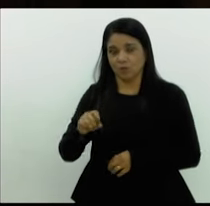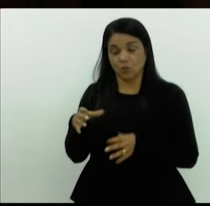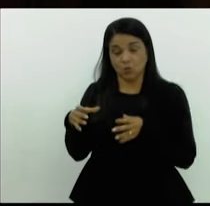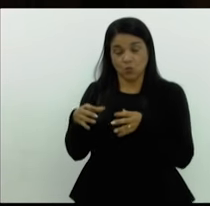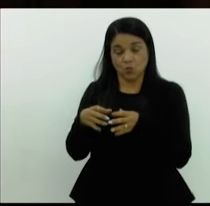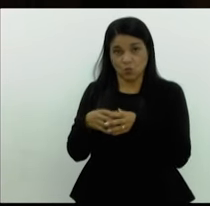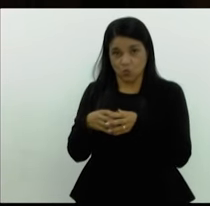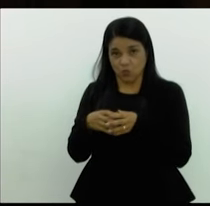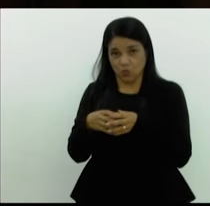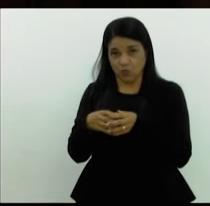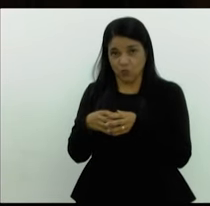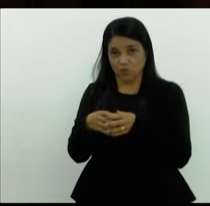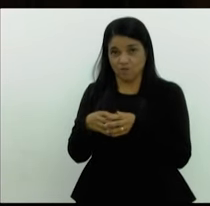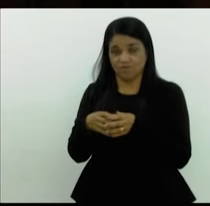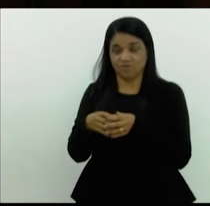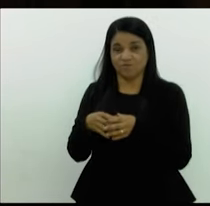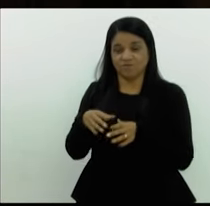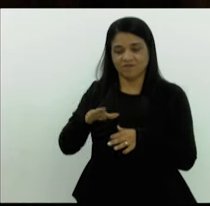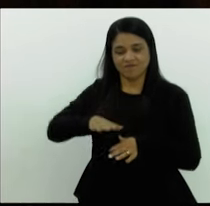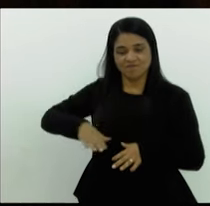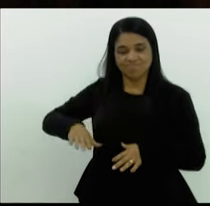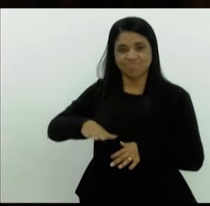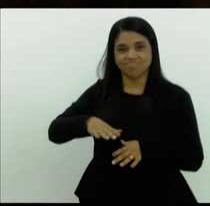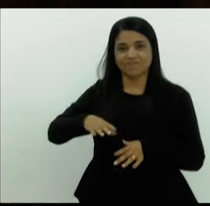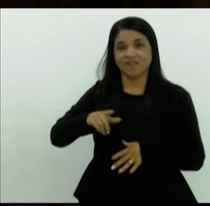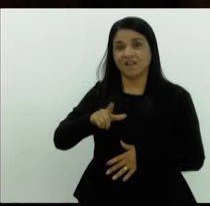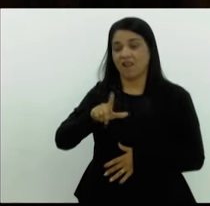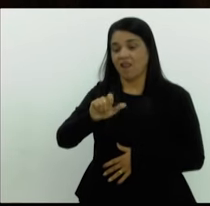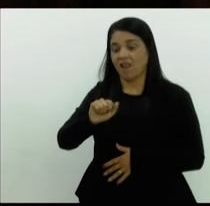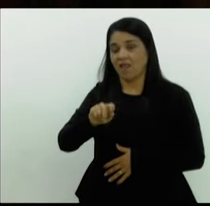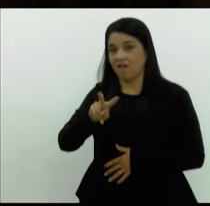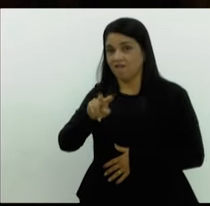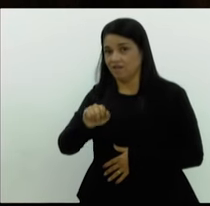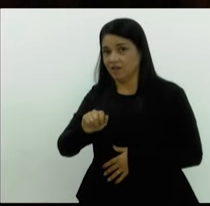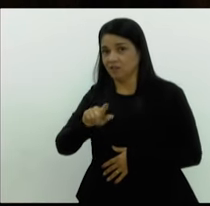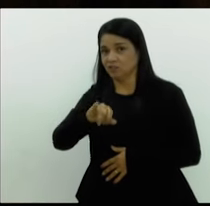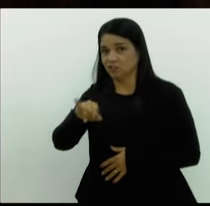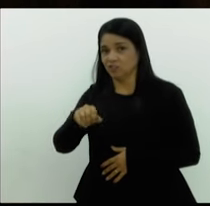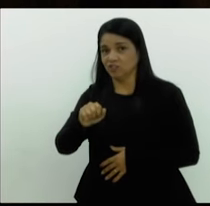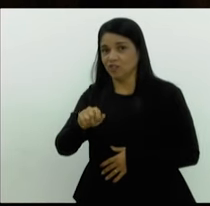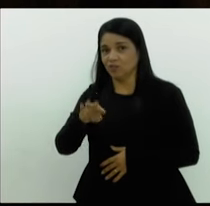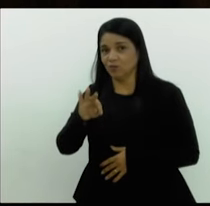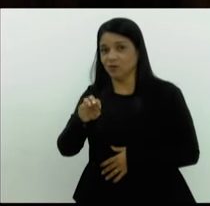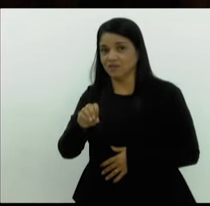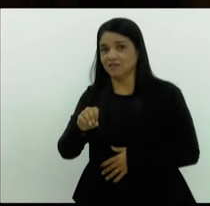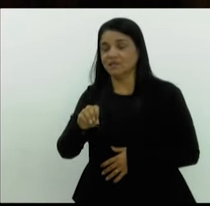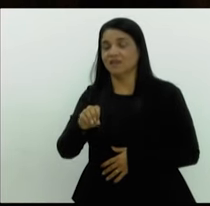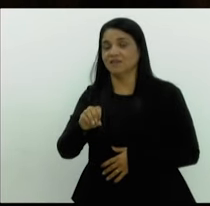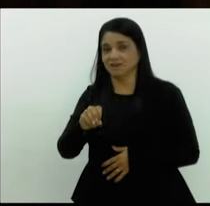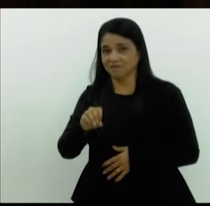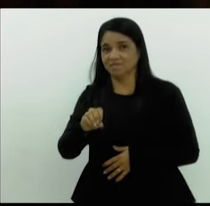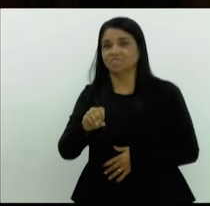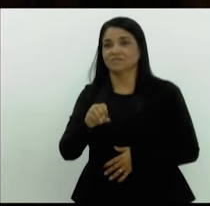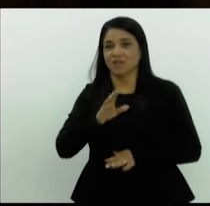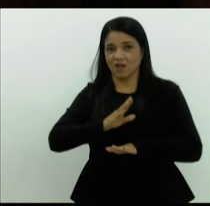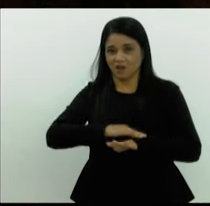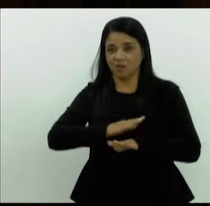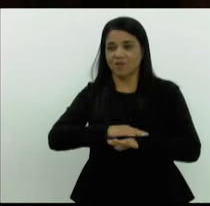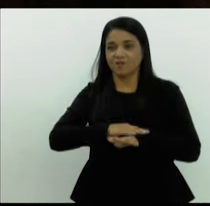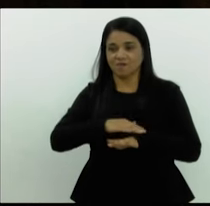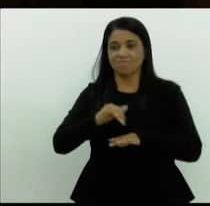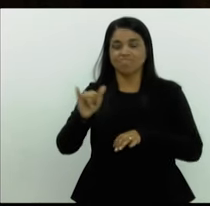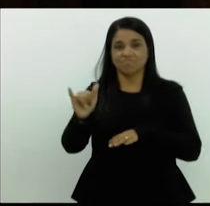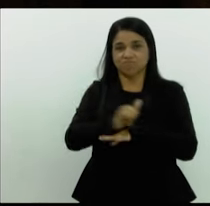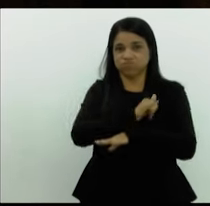meio às operações Lava Jato, estava em maus lençóis naquele momento, seu grupo político, e,